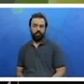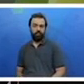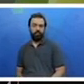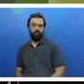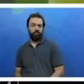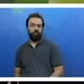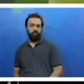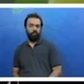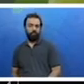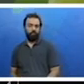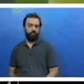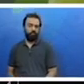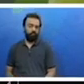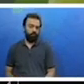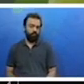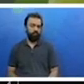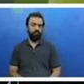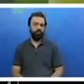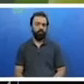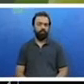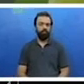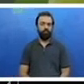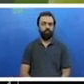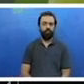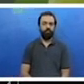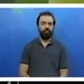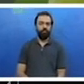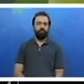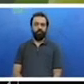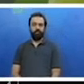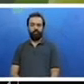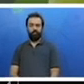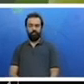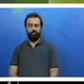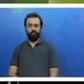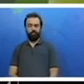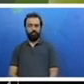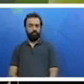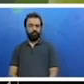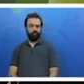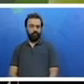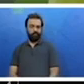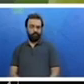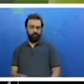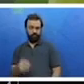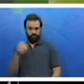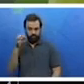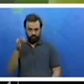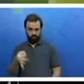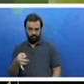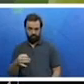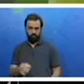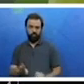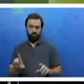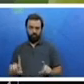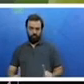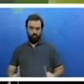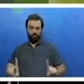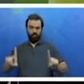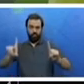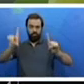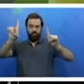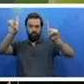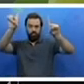diminuindo, só pode ser diretamente proporcional. Diretamente, direto. Uma cresce, a outra